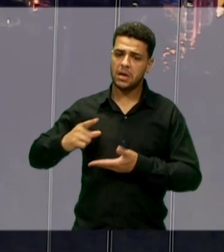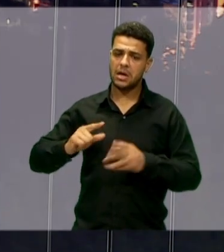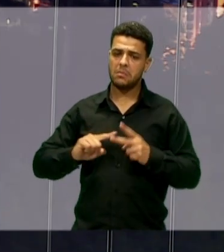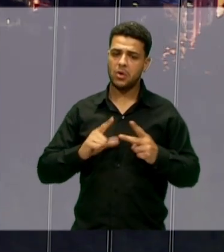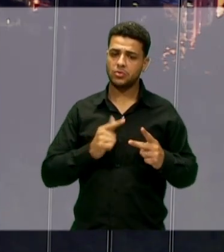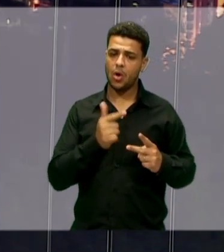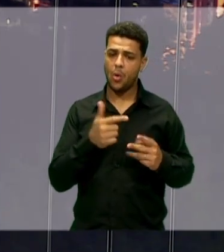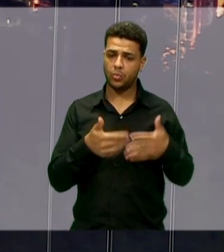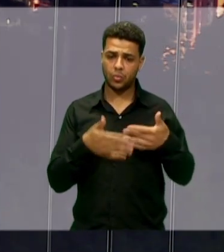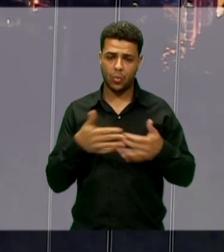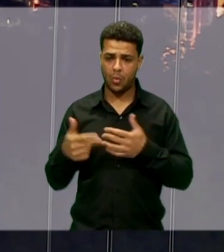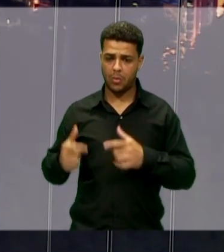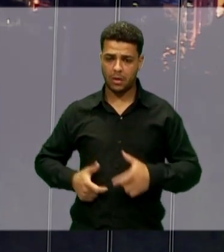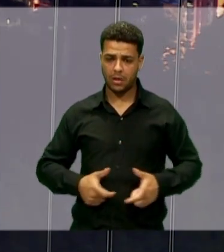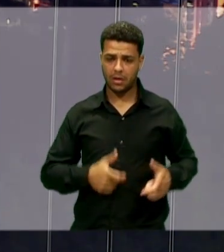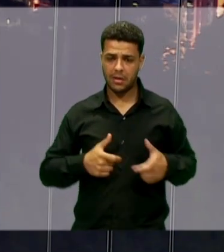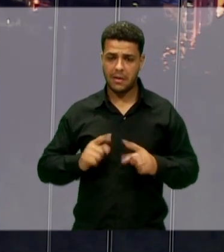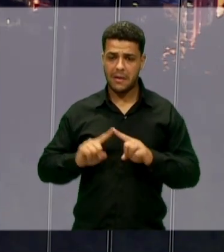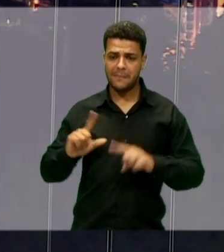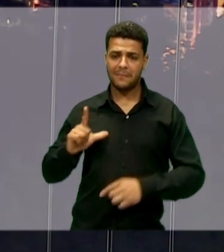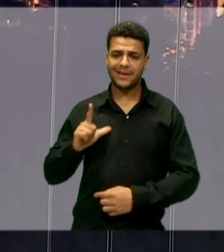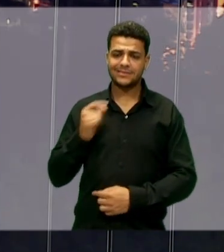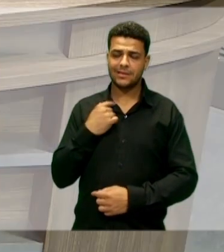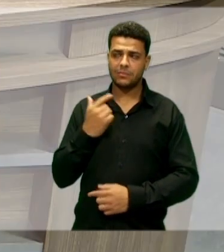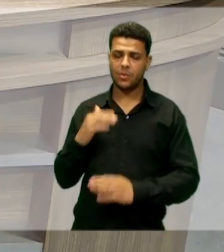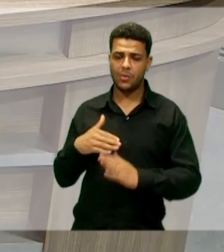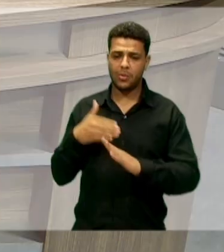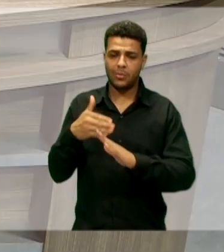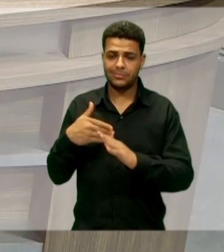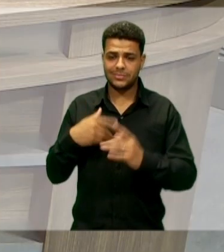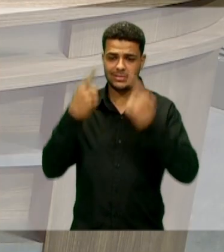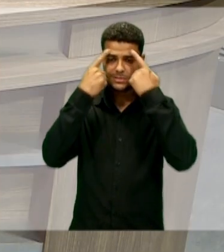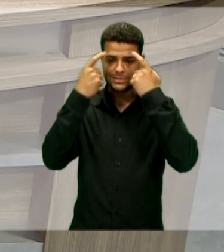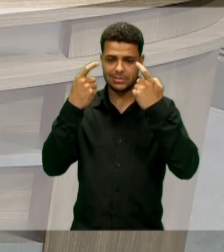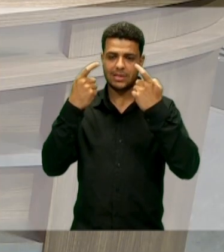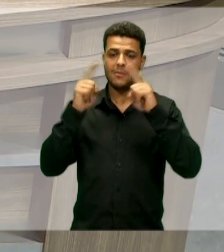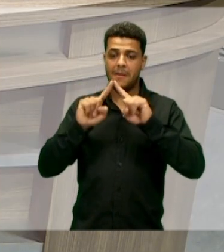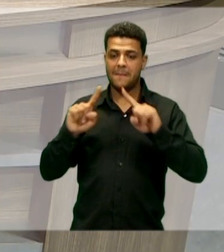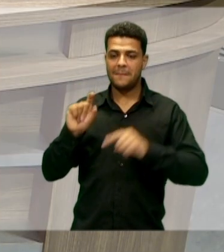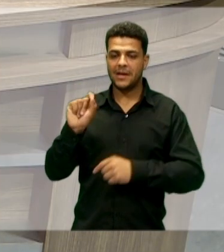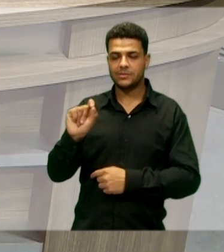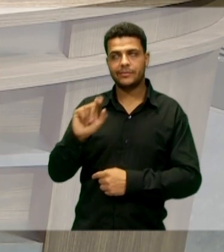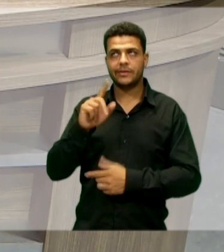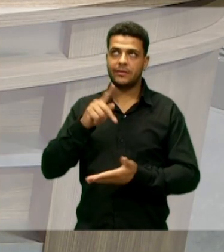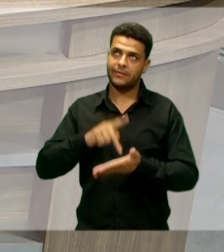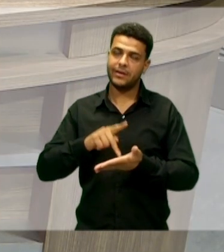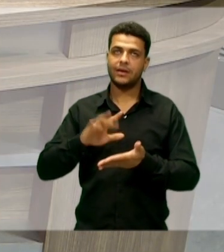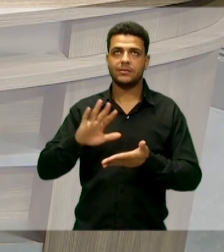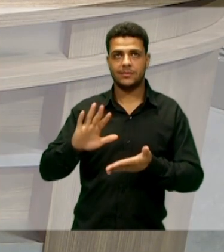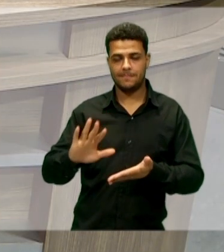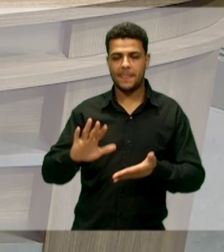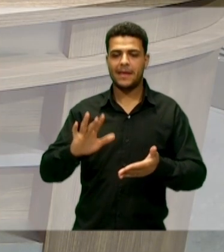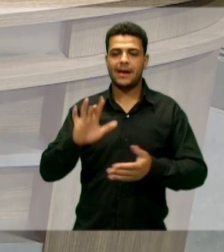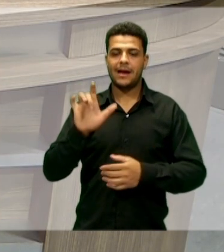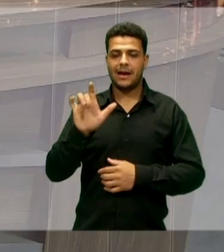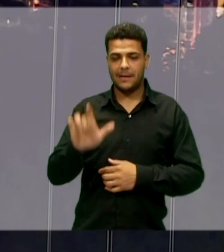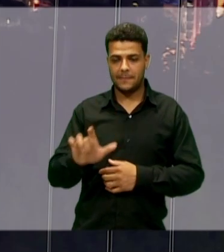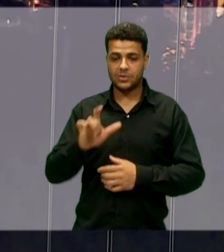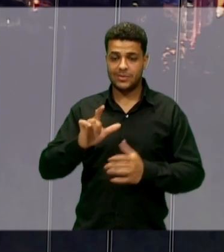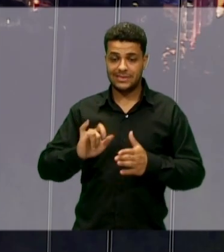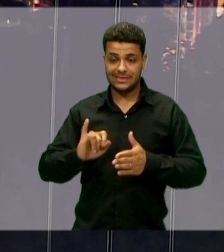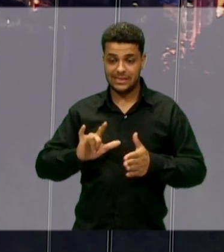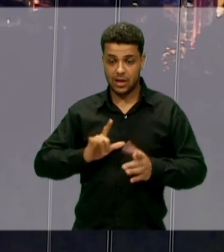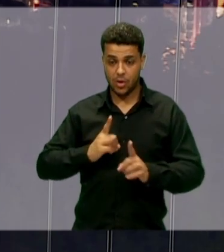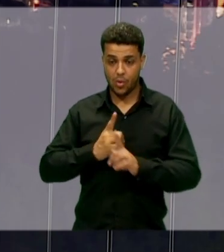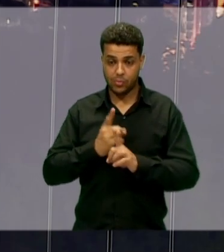câncer, necessariamente a pessoa vai passar por todo aquele trauma. Na verdade, assim, talvez a questão da